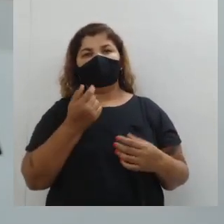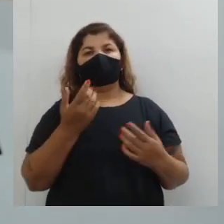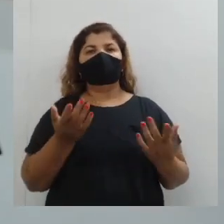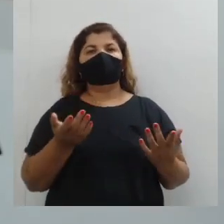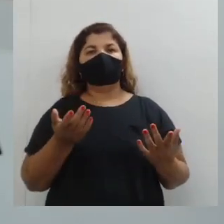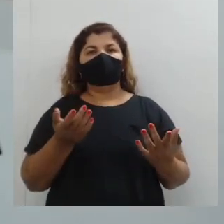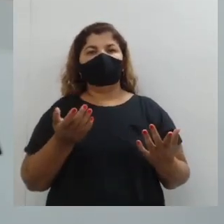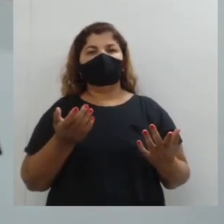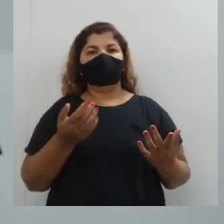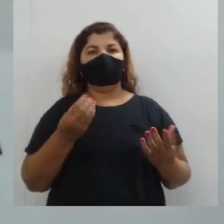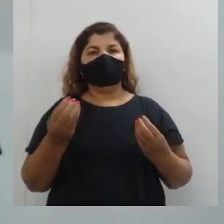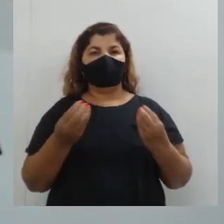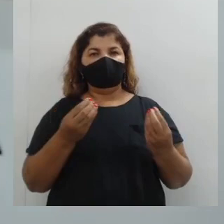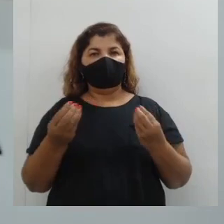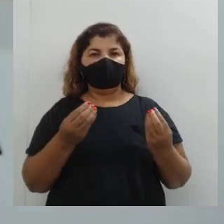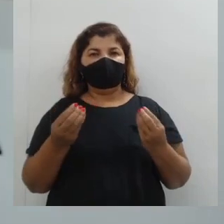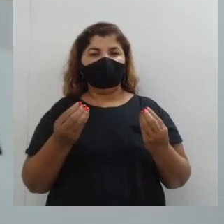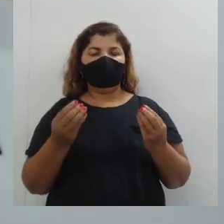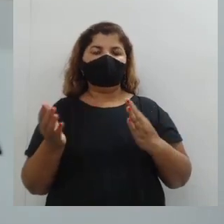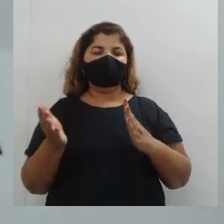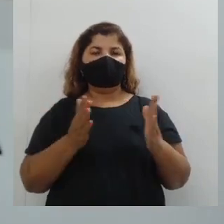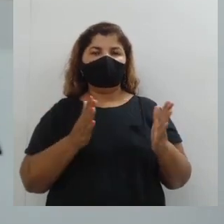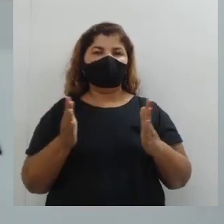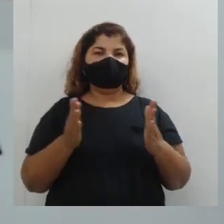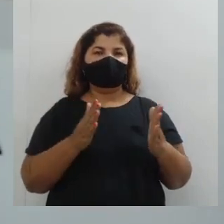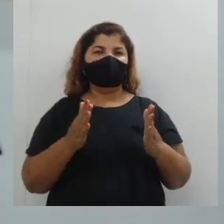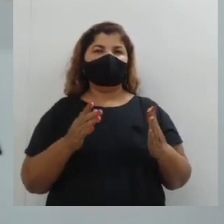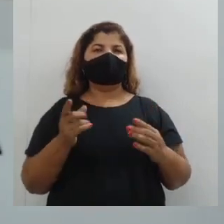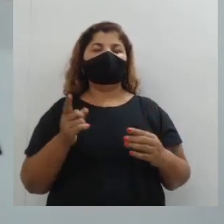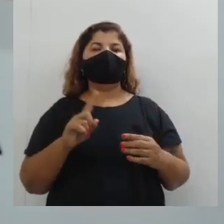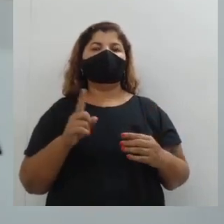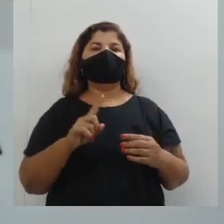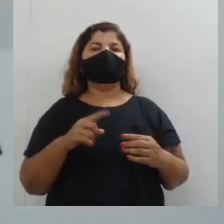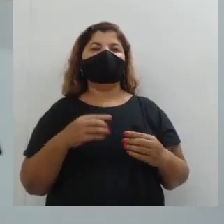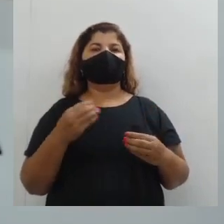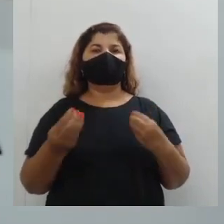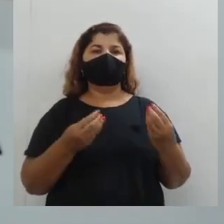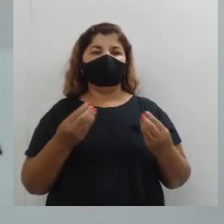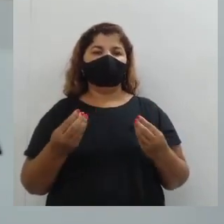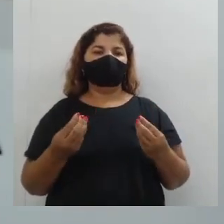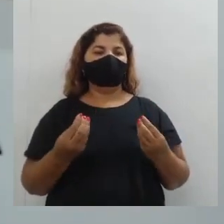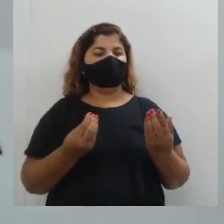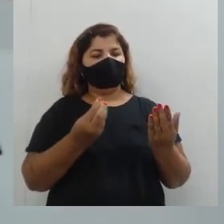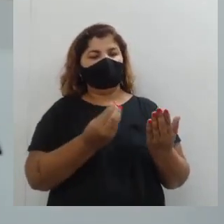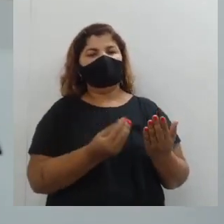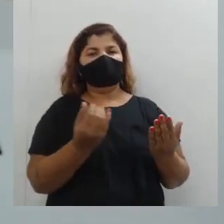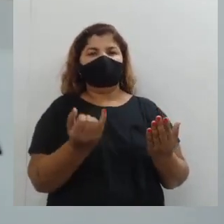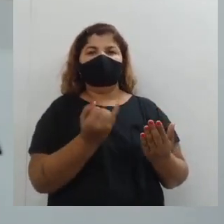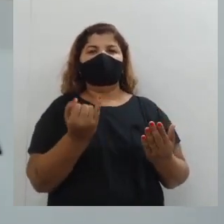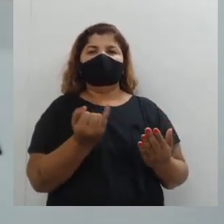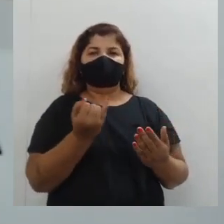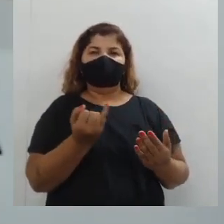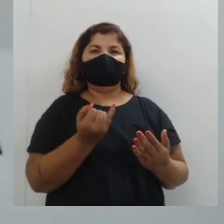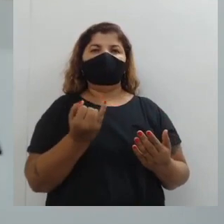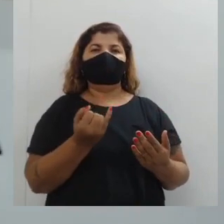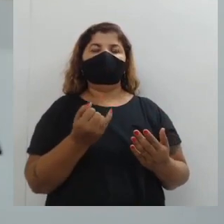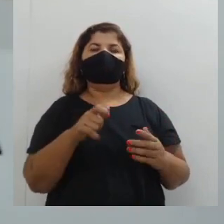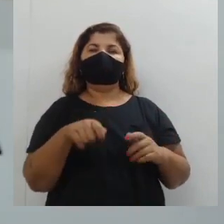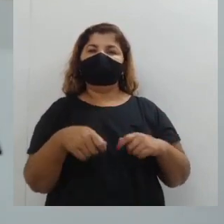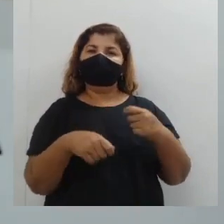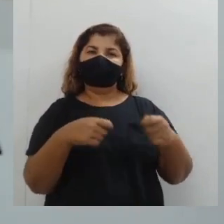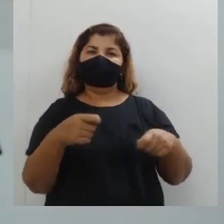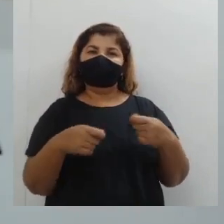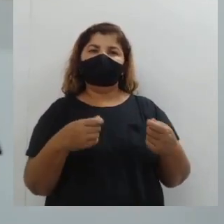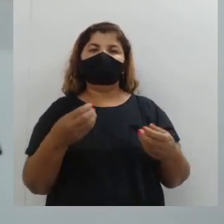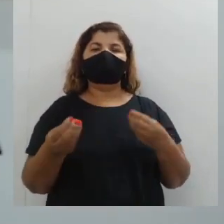muito no tempo, né? Não foi dada a ele a devida importância por suas condições e